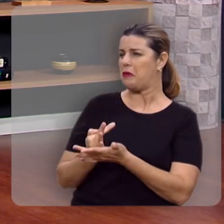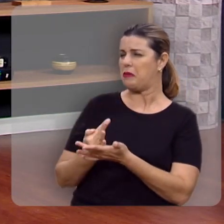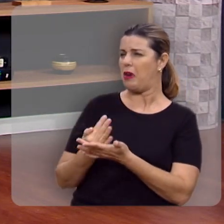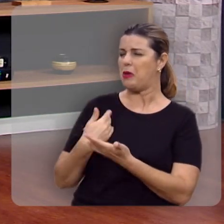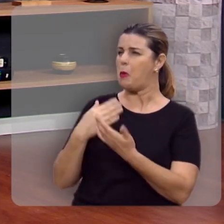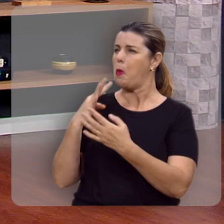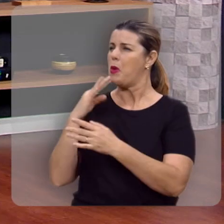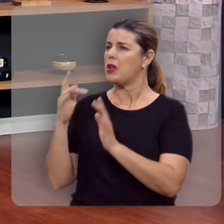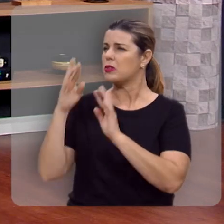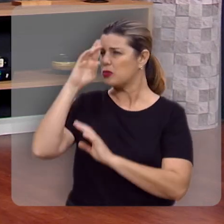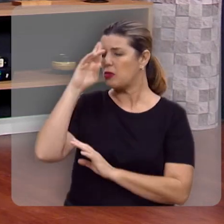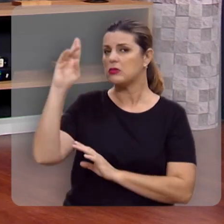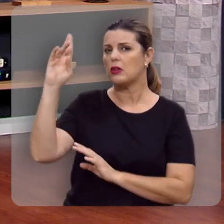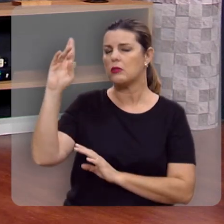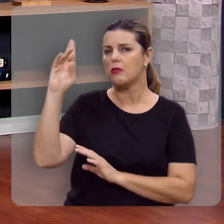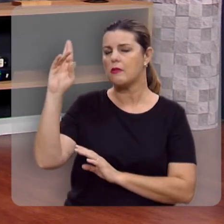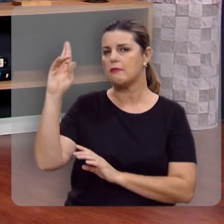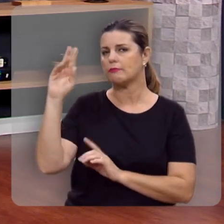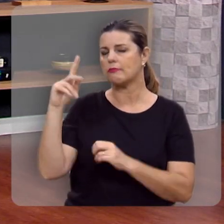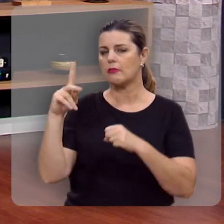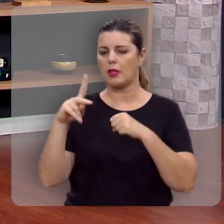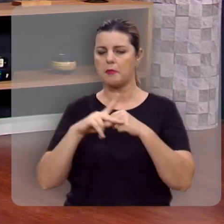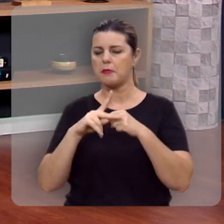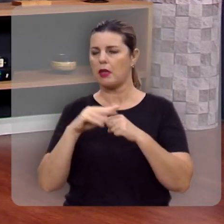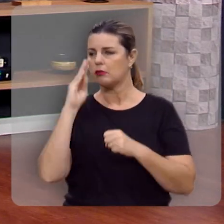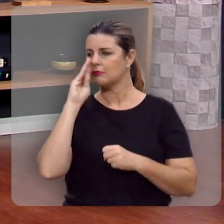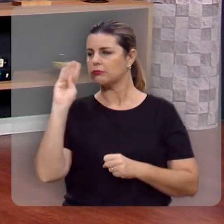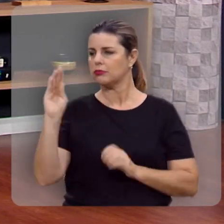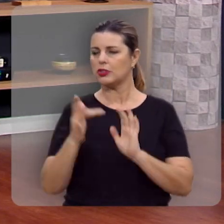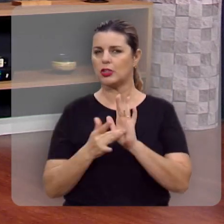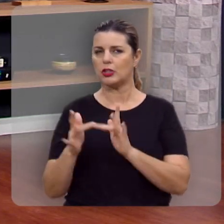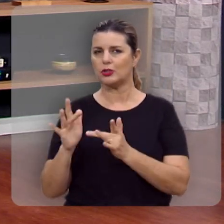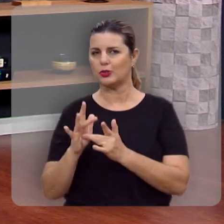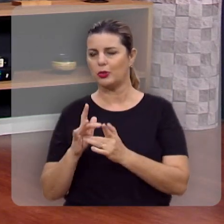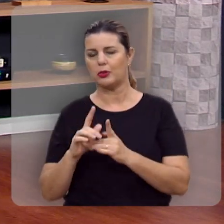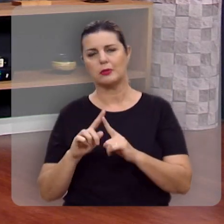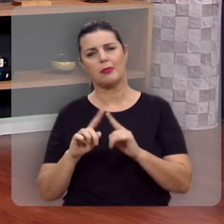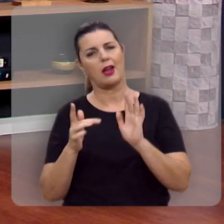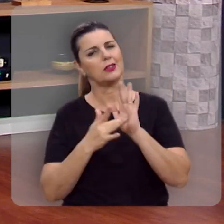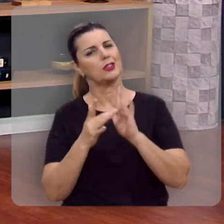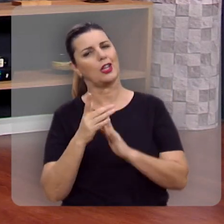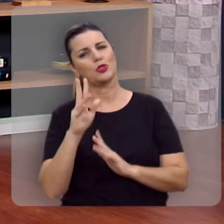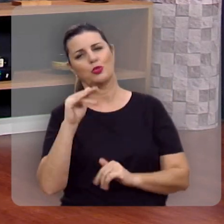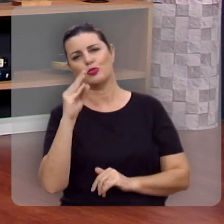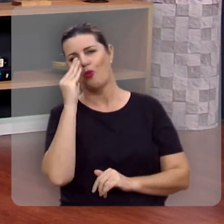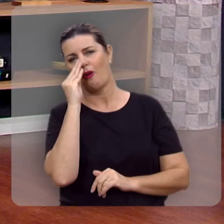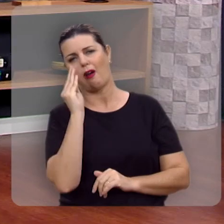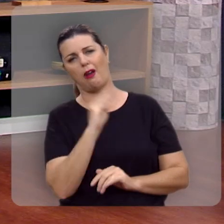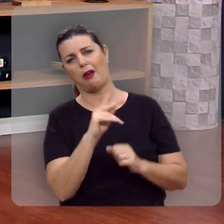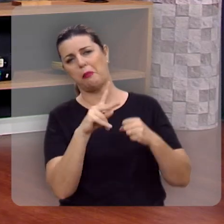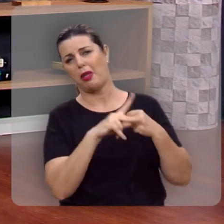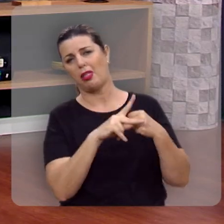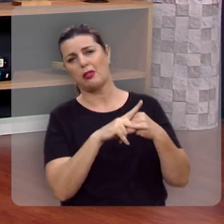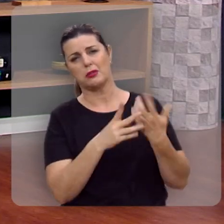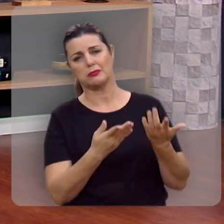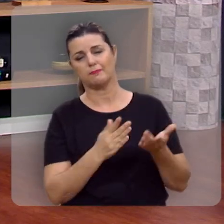Senhor. Pedro havia desistido de Jesus, mas Jesus não havia desistido de